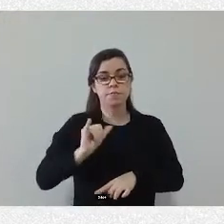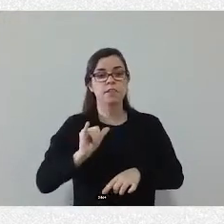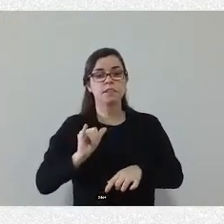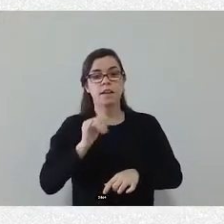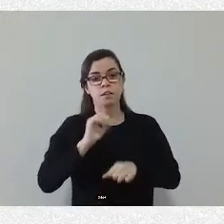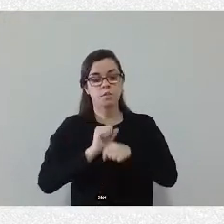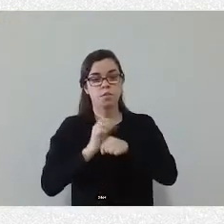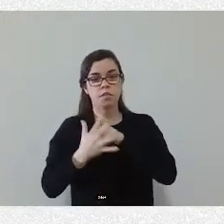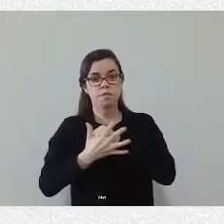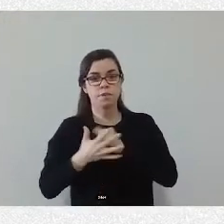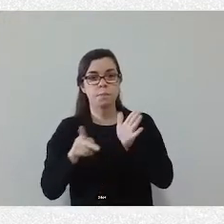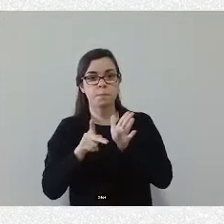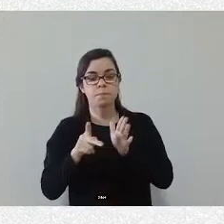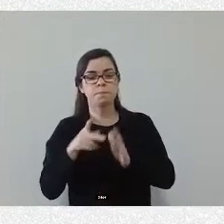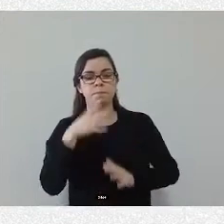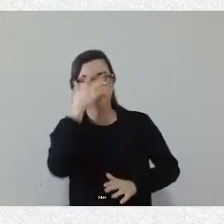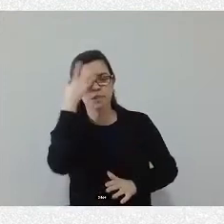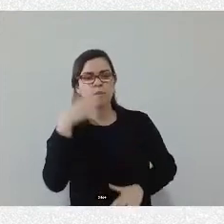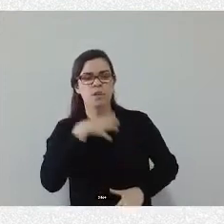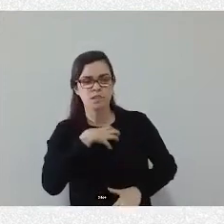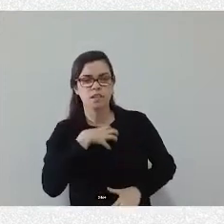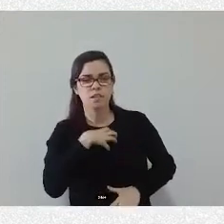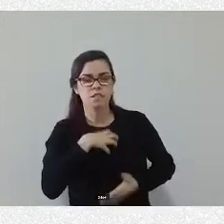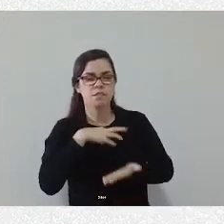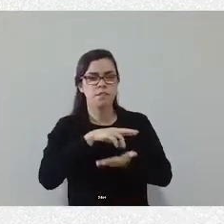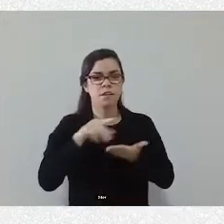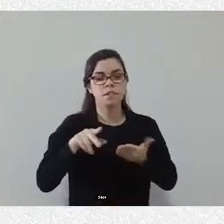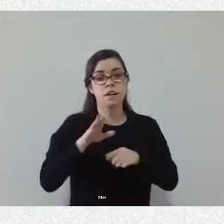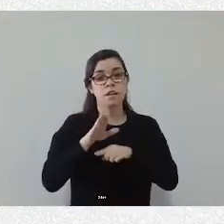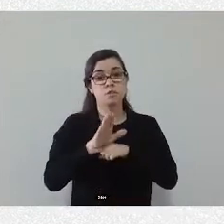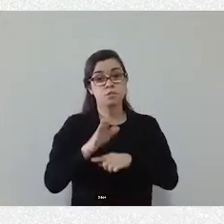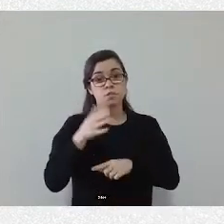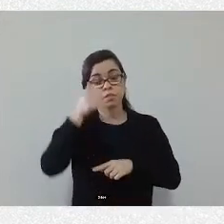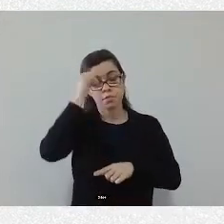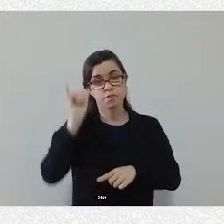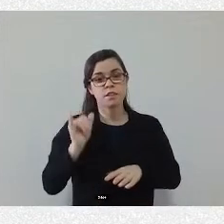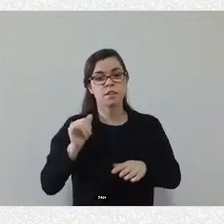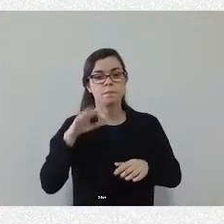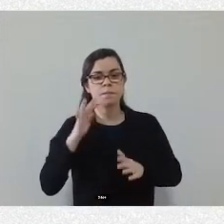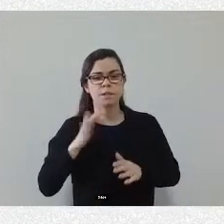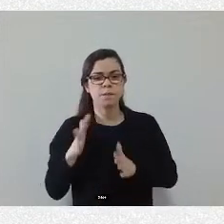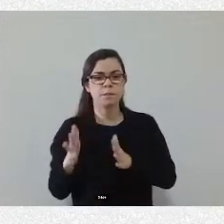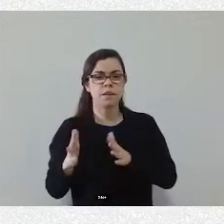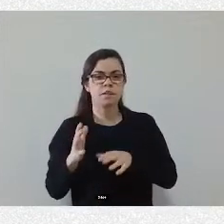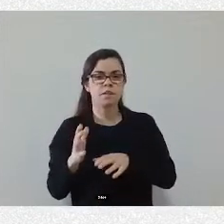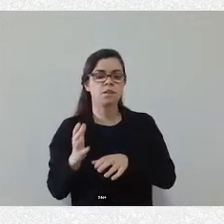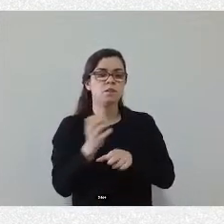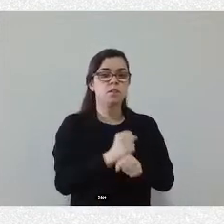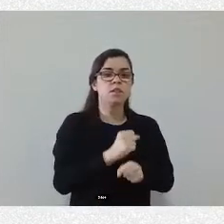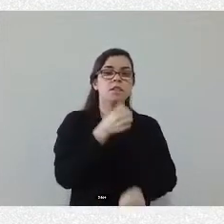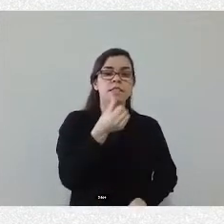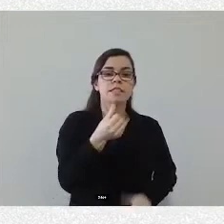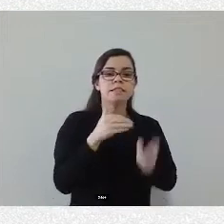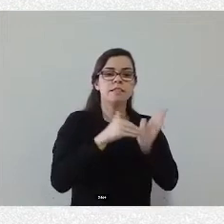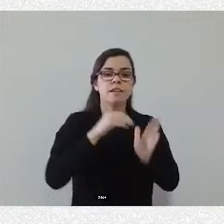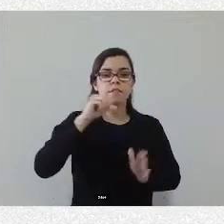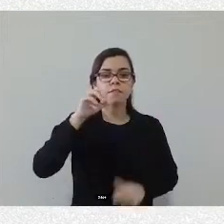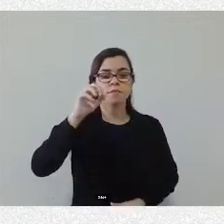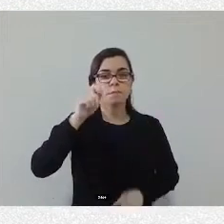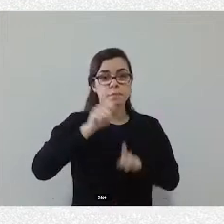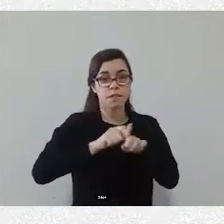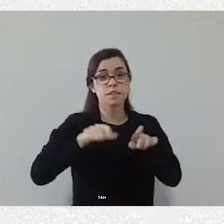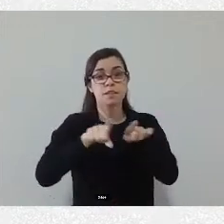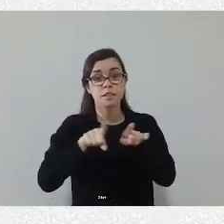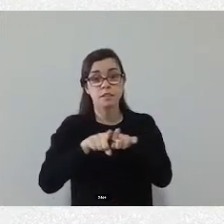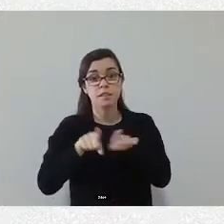Covid-19, então, nós estimamos aí em torno aí de 6 a 9 meses e em torno aí de 18 meses para ter a resposta do impacto nos